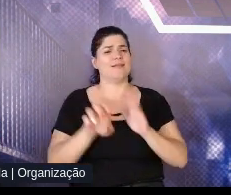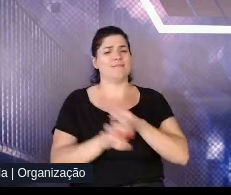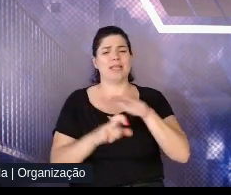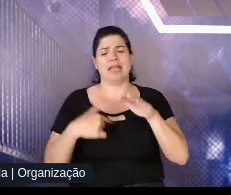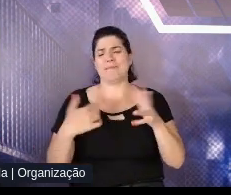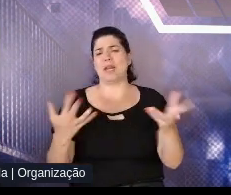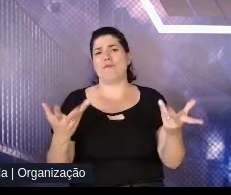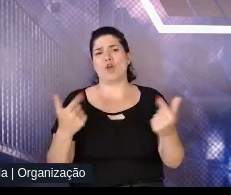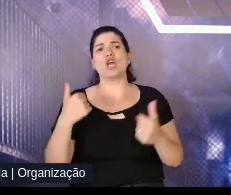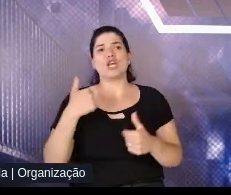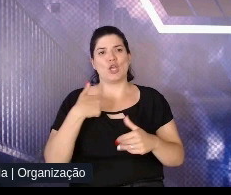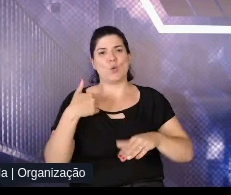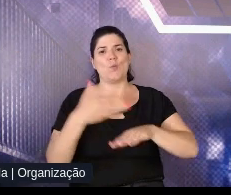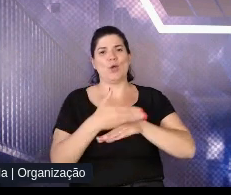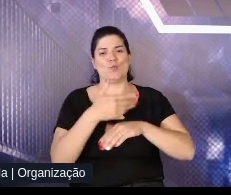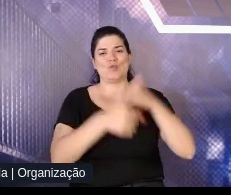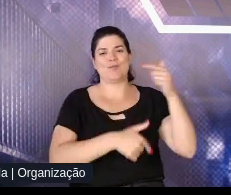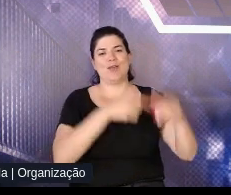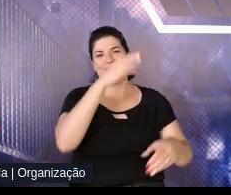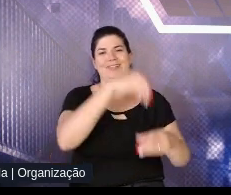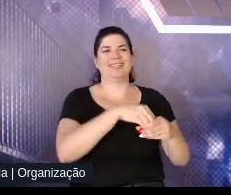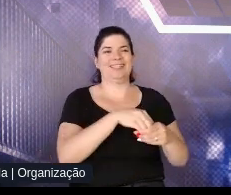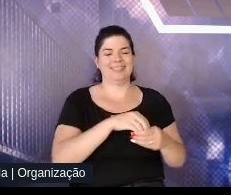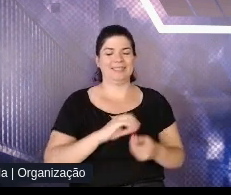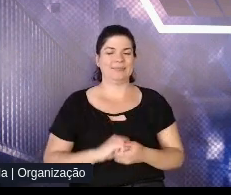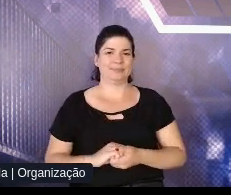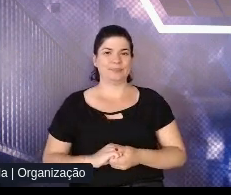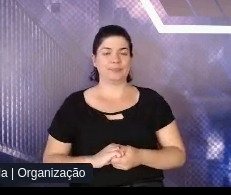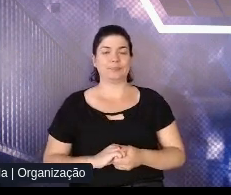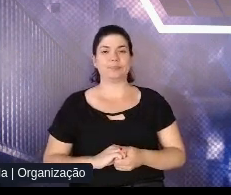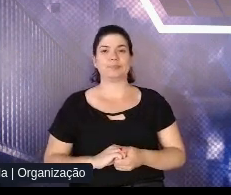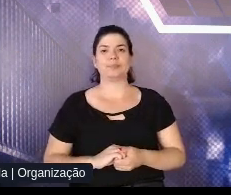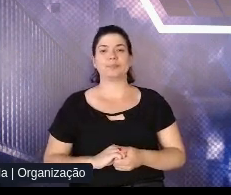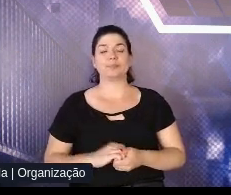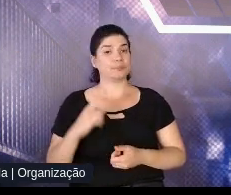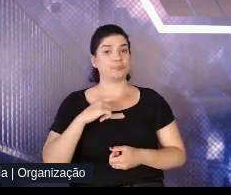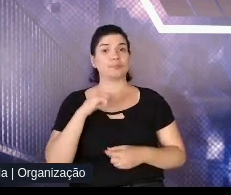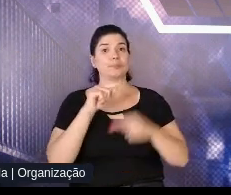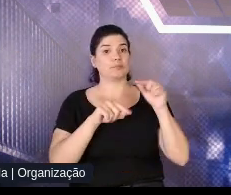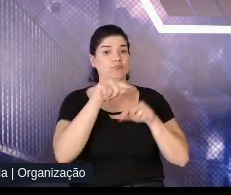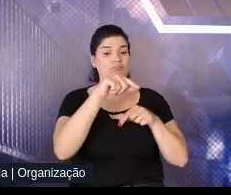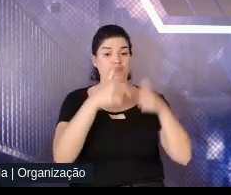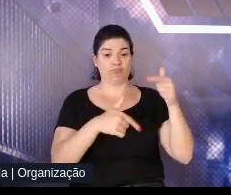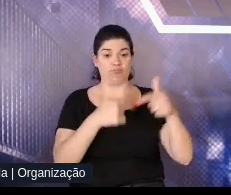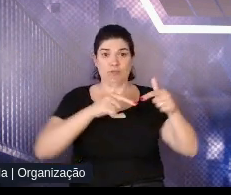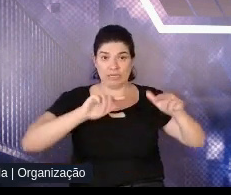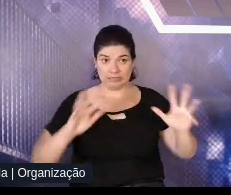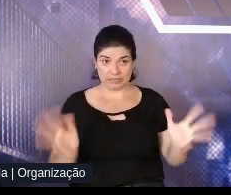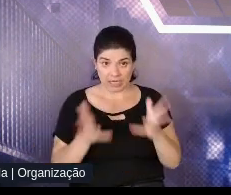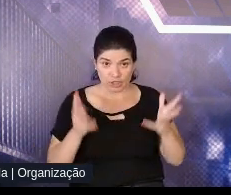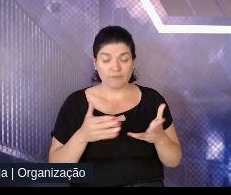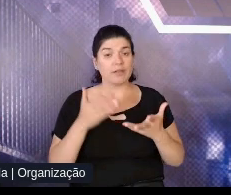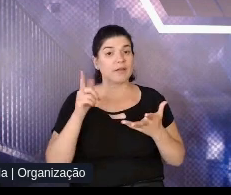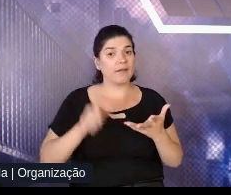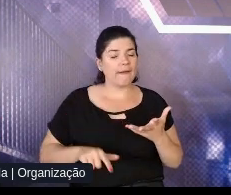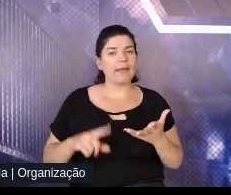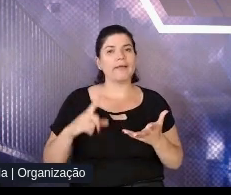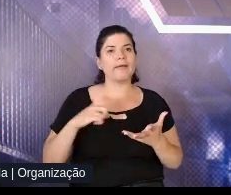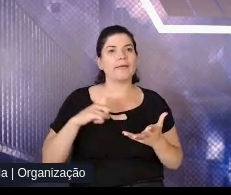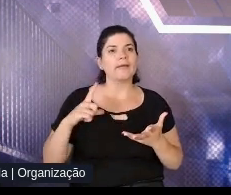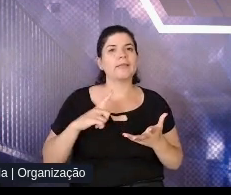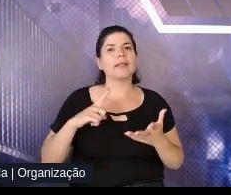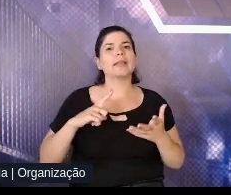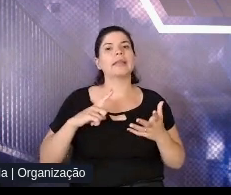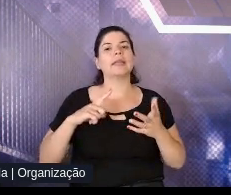fazer parte. E um dos pontos que ela faz, que incentiva, né, essa parte de ter uma